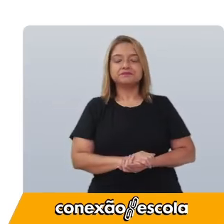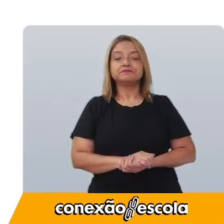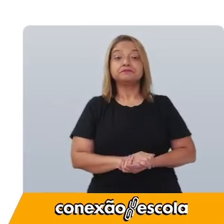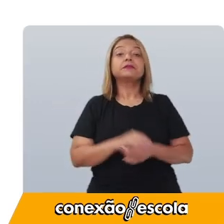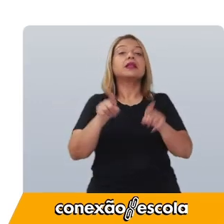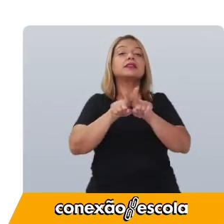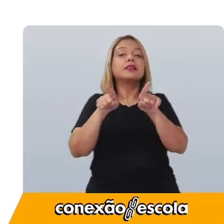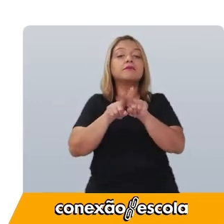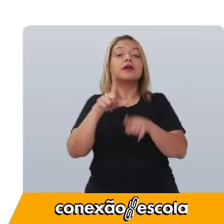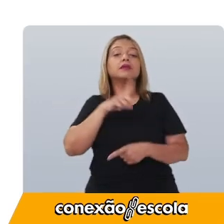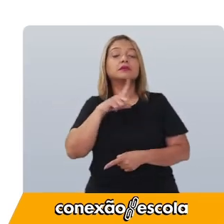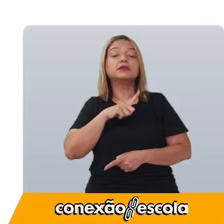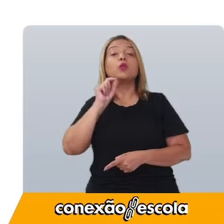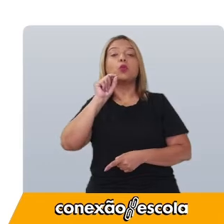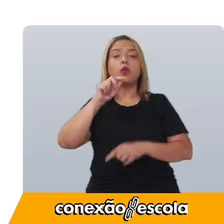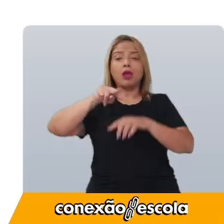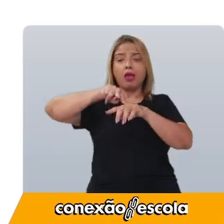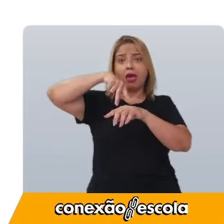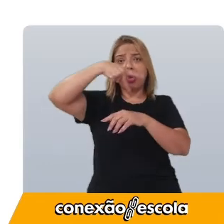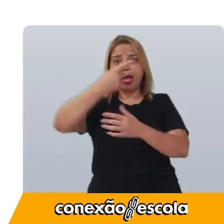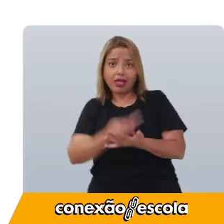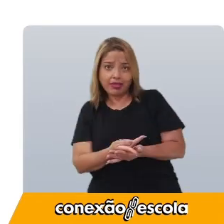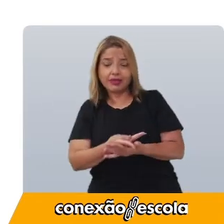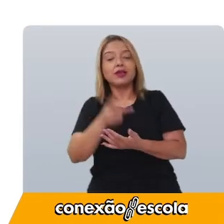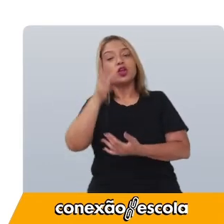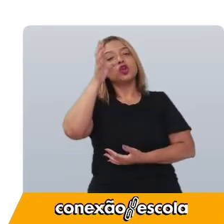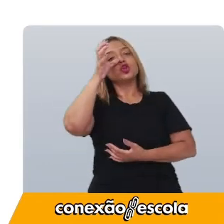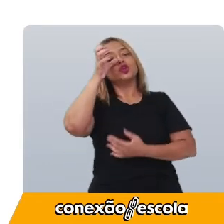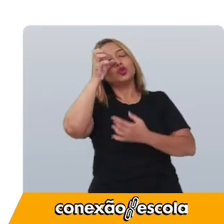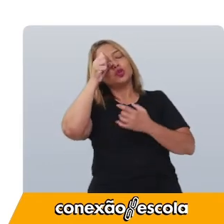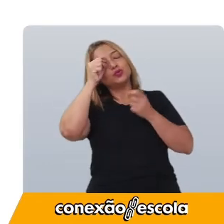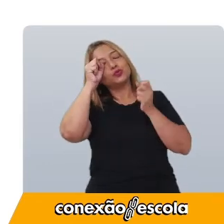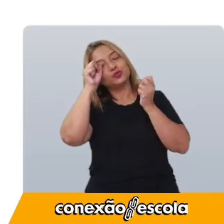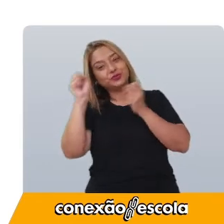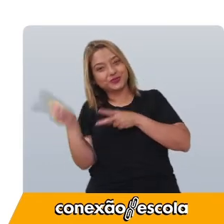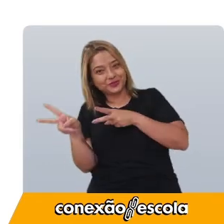ainda tem cair e dormir.